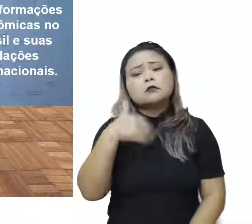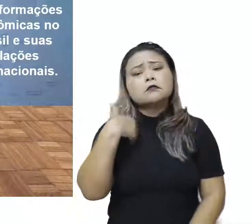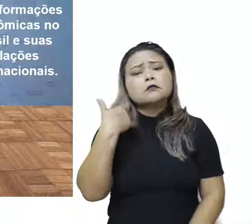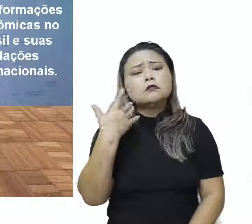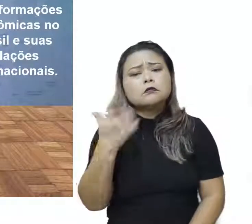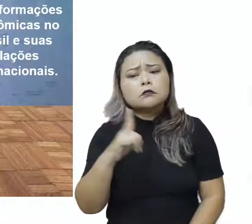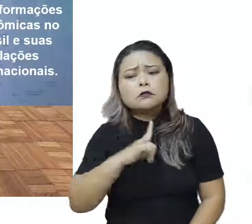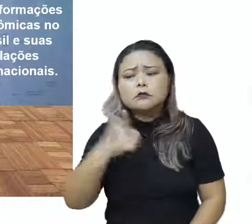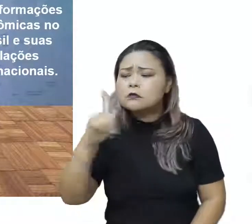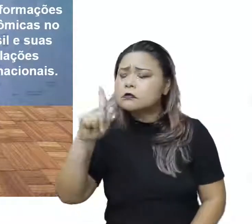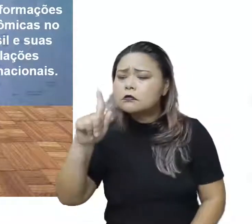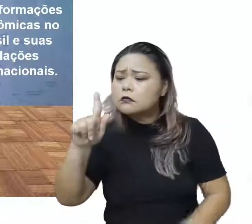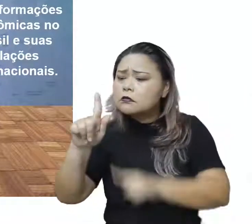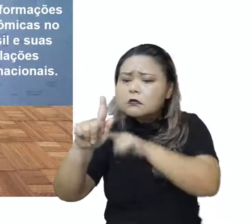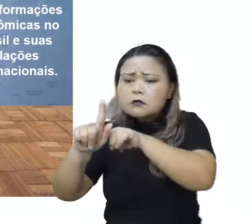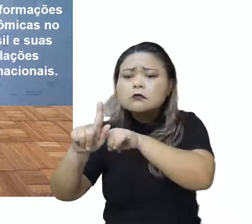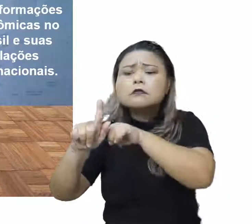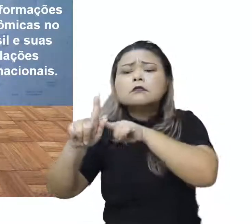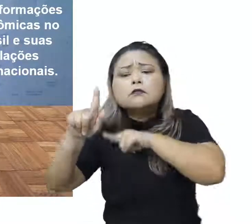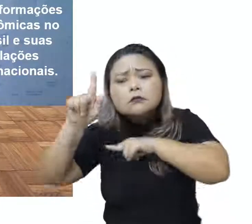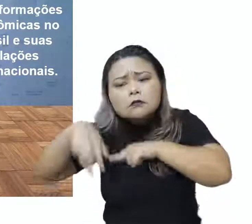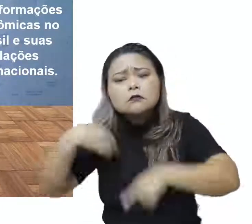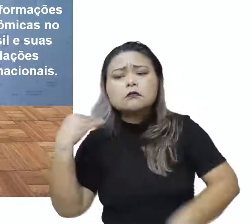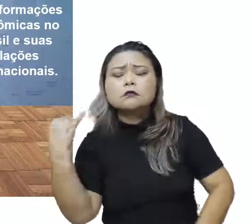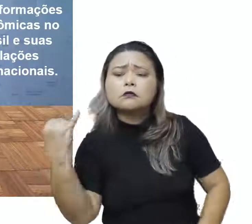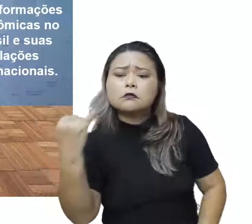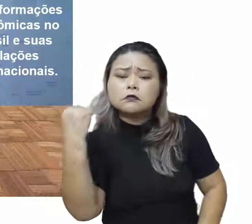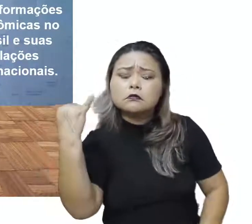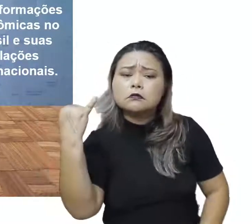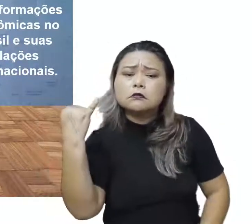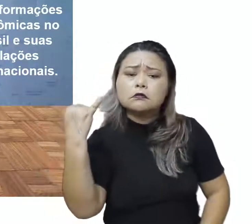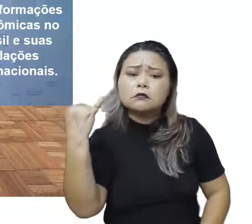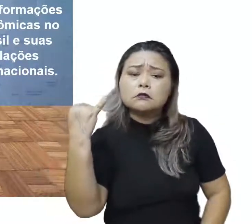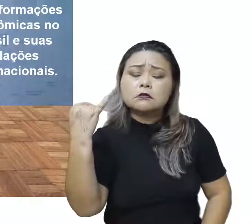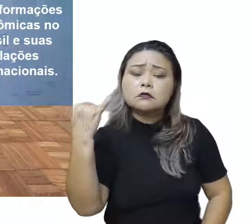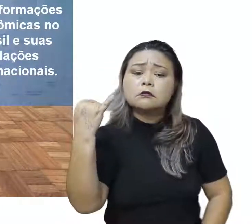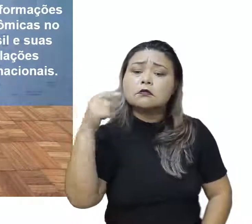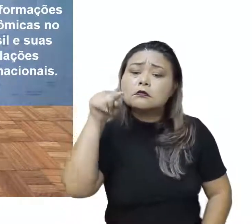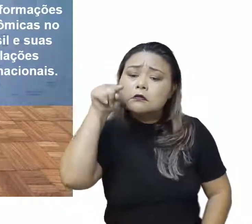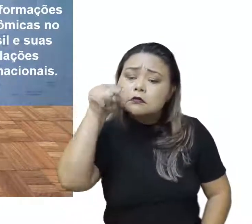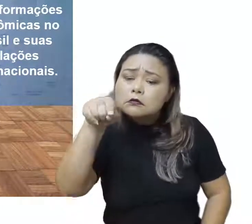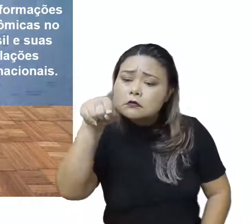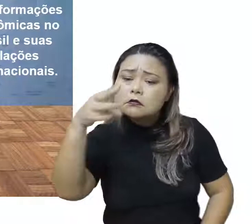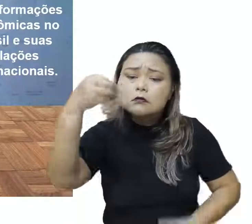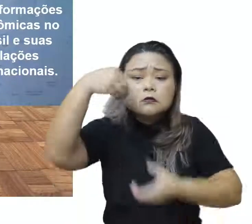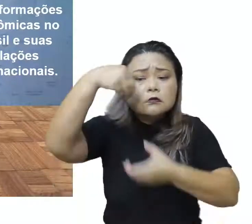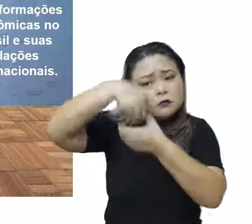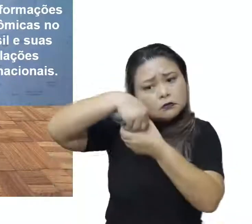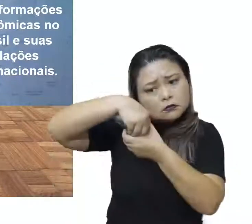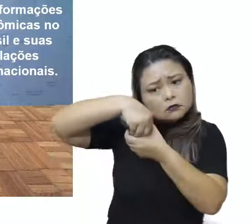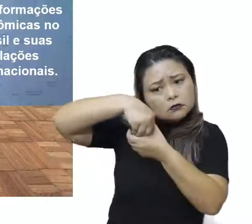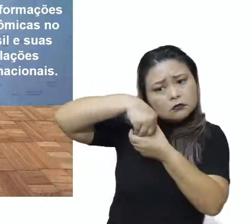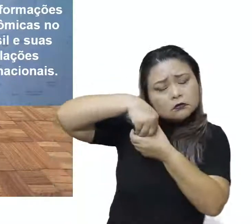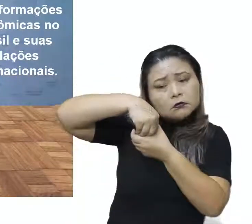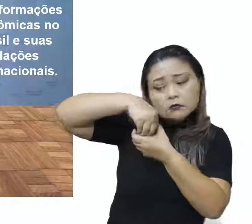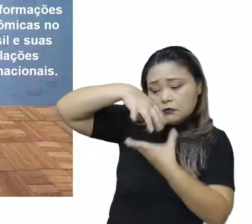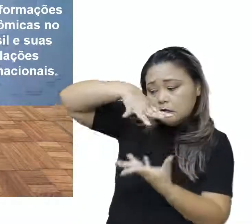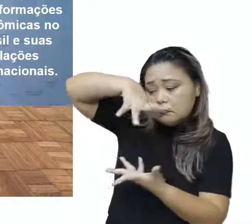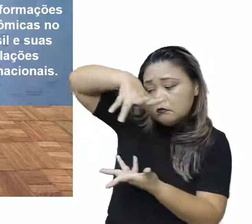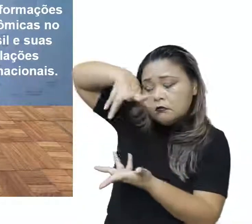a geografia é importante. Você faz parte desse